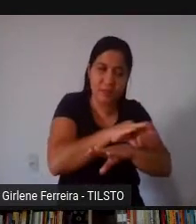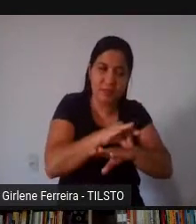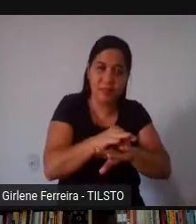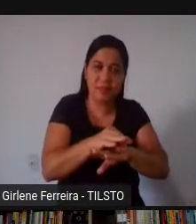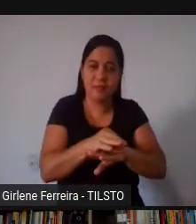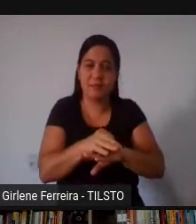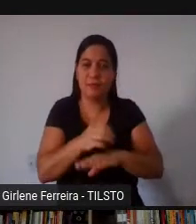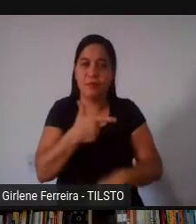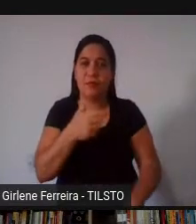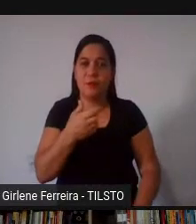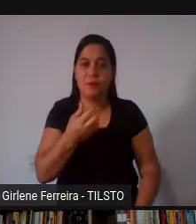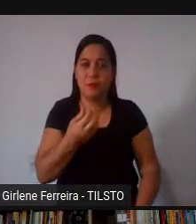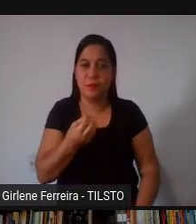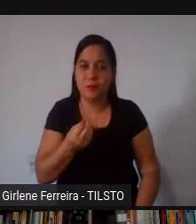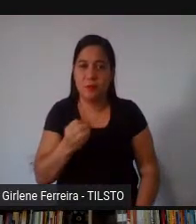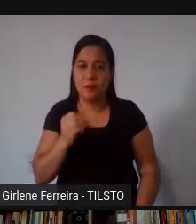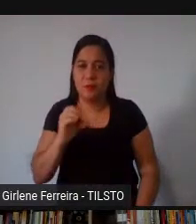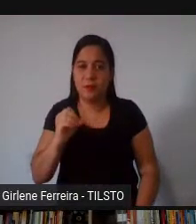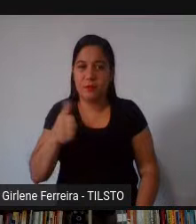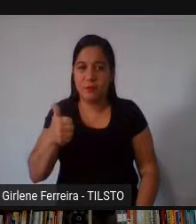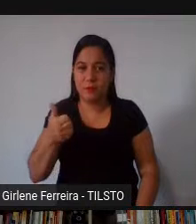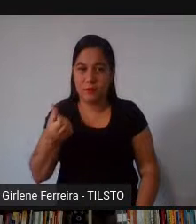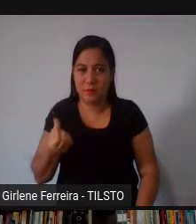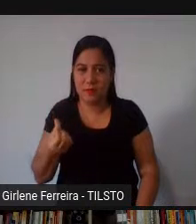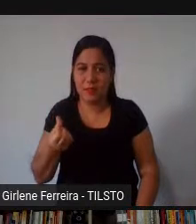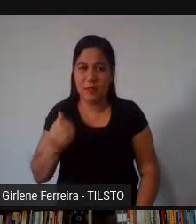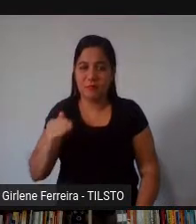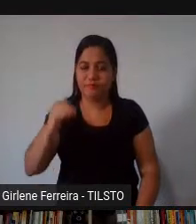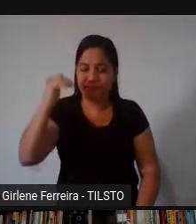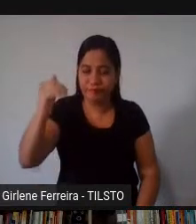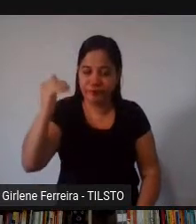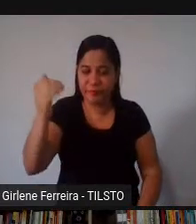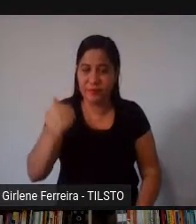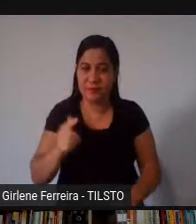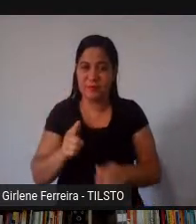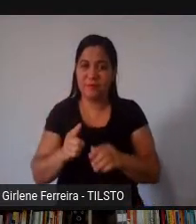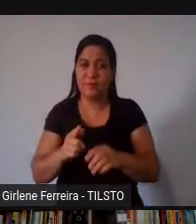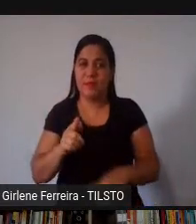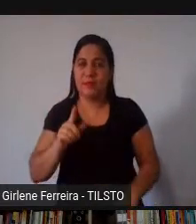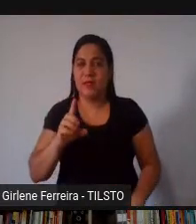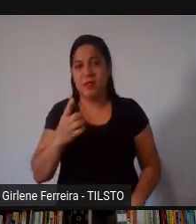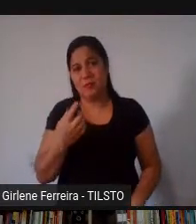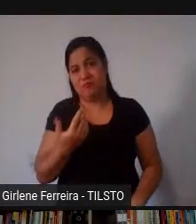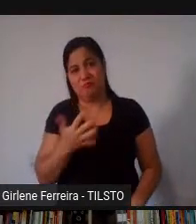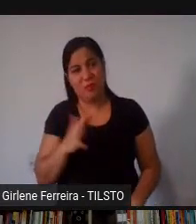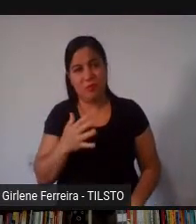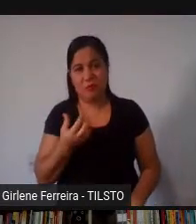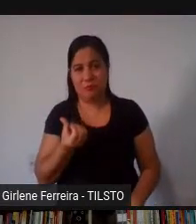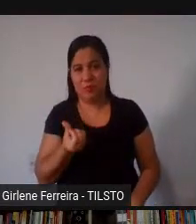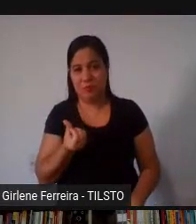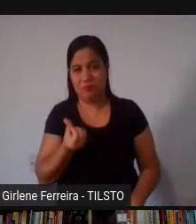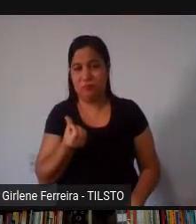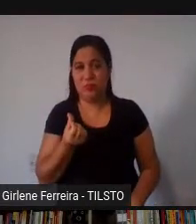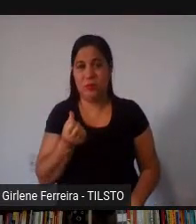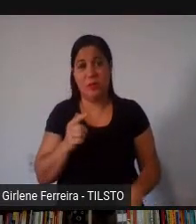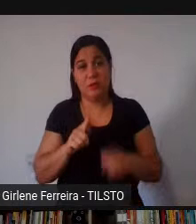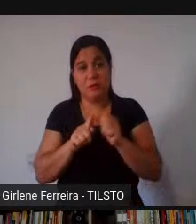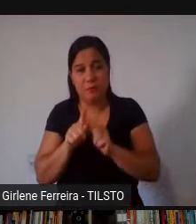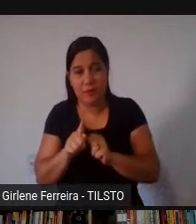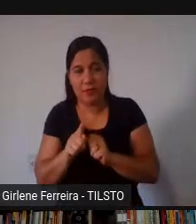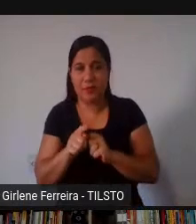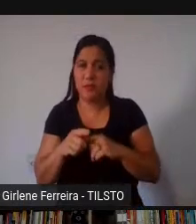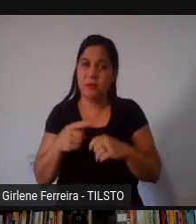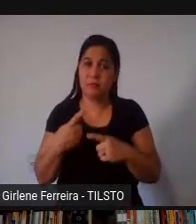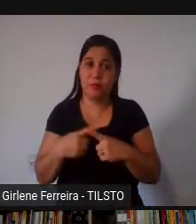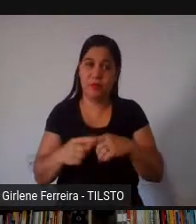vou acabar adiando minha formatura aí por uns 6 meses, provavelmente, devido à pandemia. Mas eu acredito que,